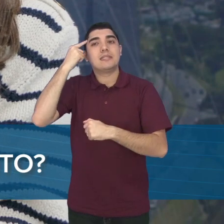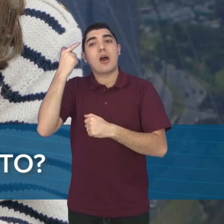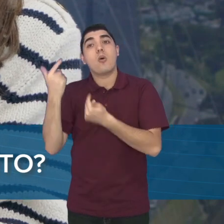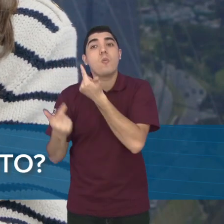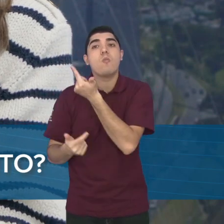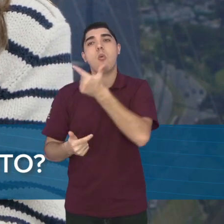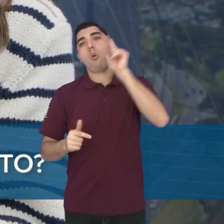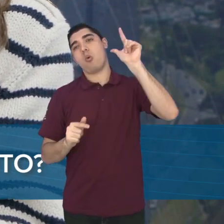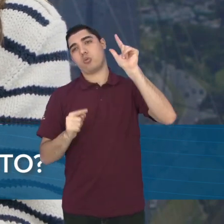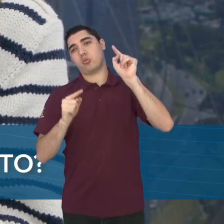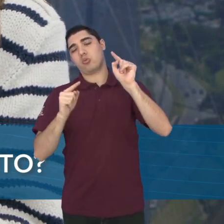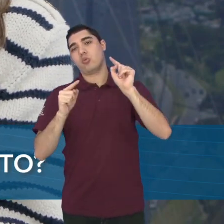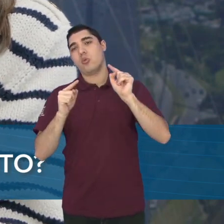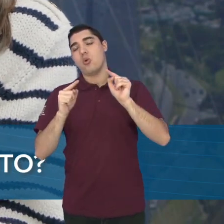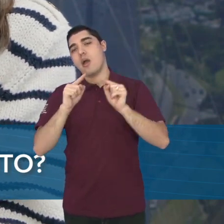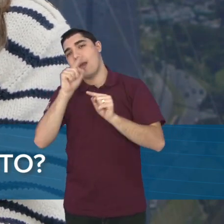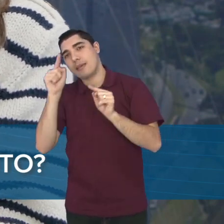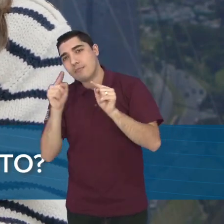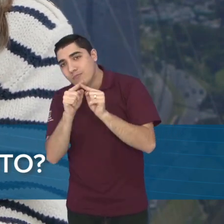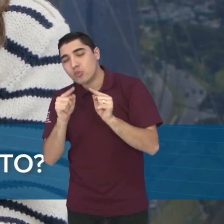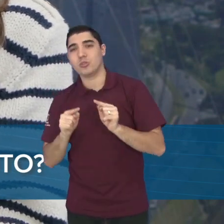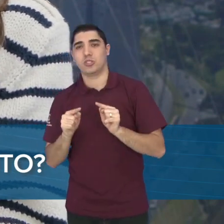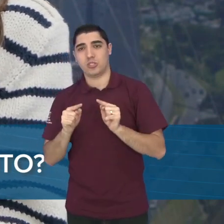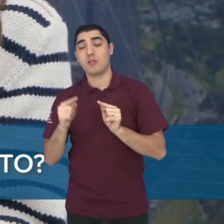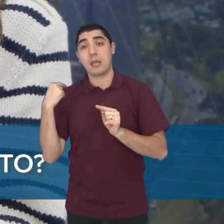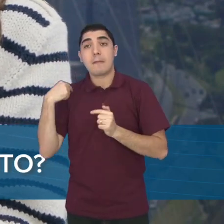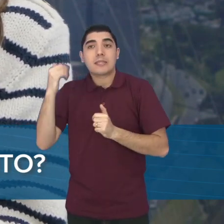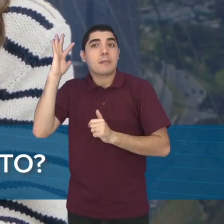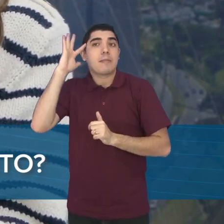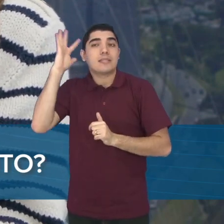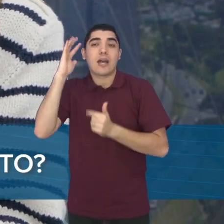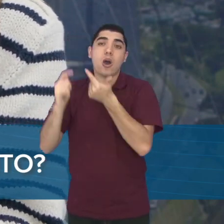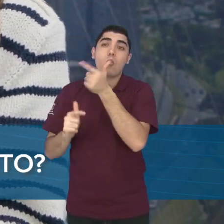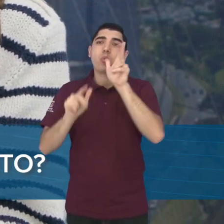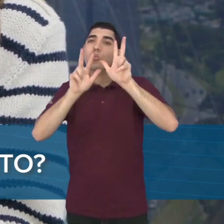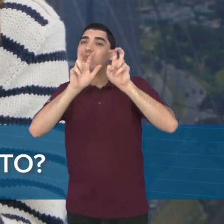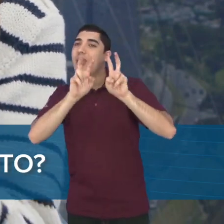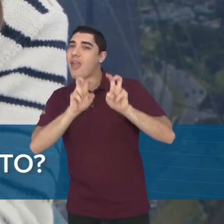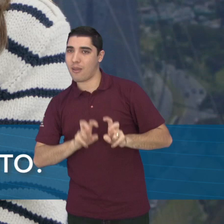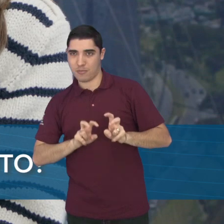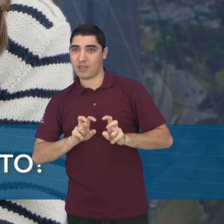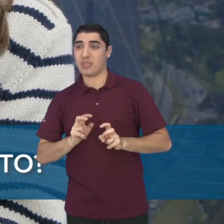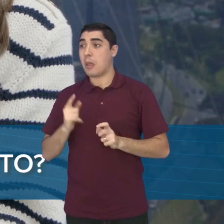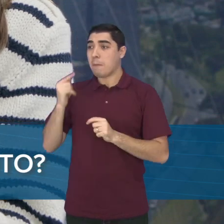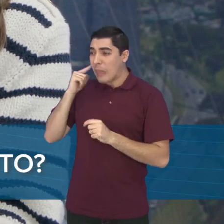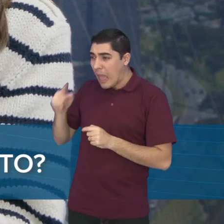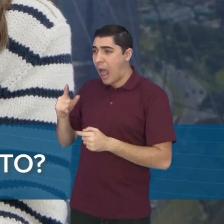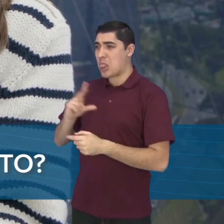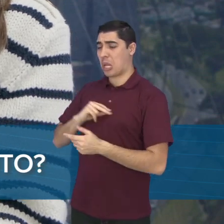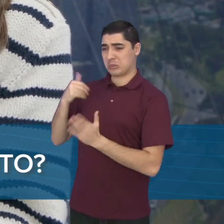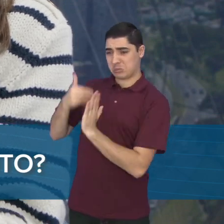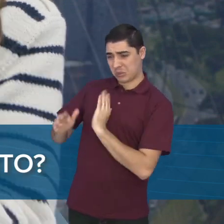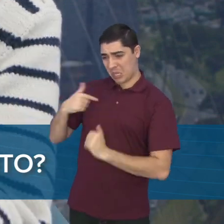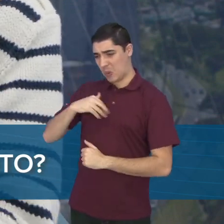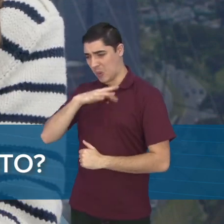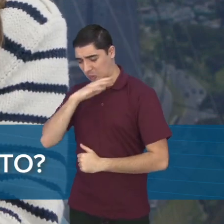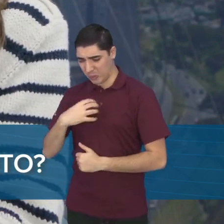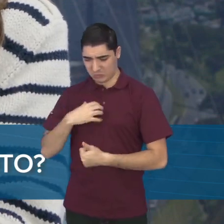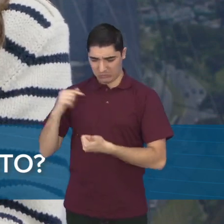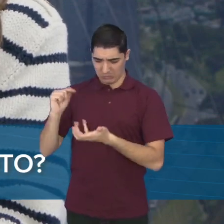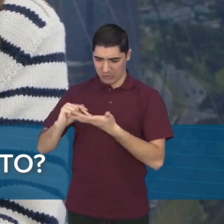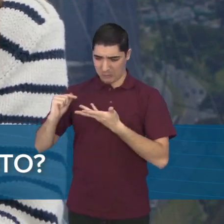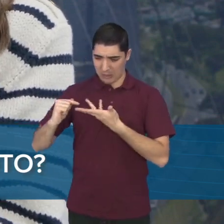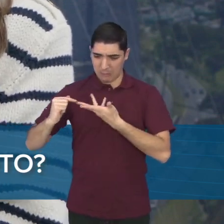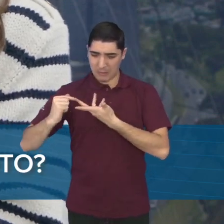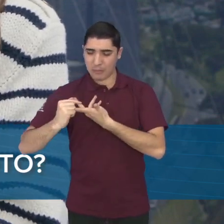olhar outras coisas, que às vezes a gente não para analisar, para olhar. E aí quando vem uma situação às vezes mais crítica, é o que faz a